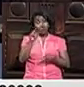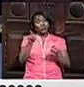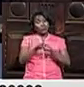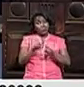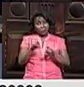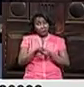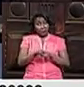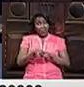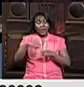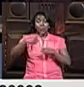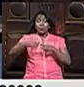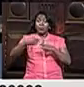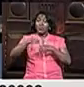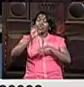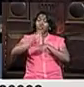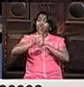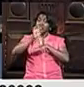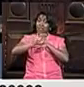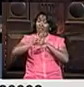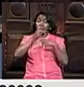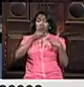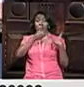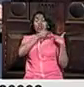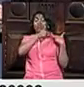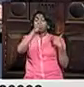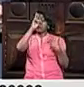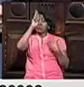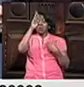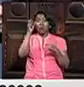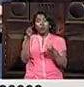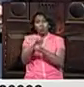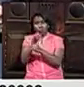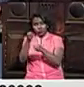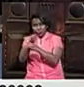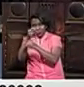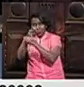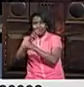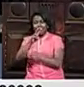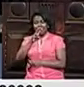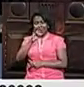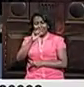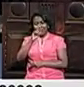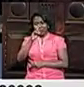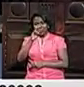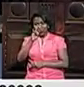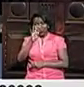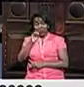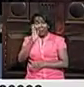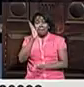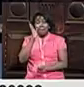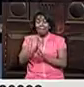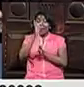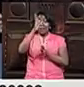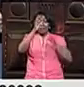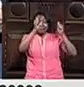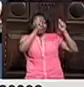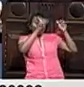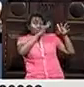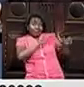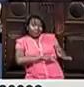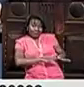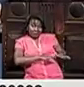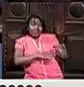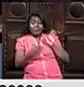com a responsabilidade da construção do viaduto, mas a falência